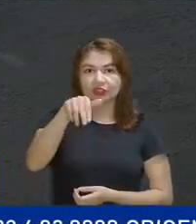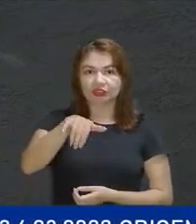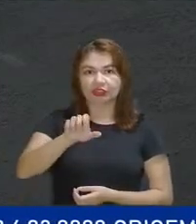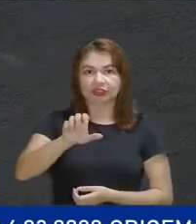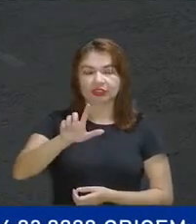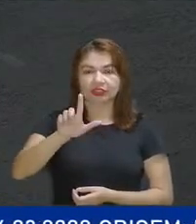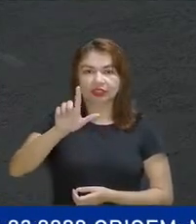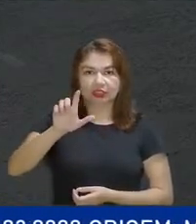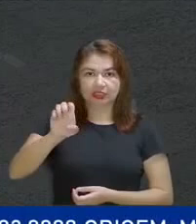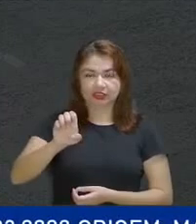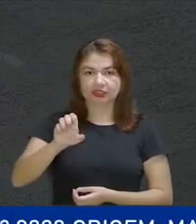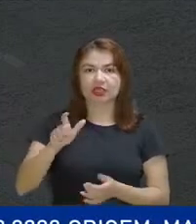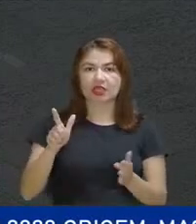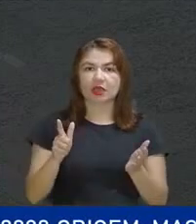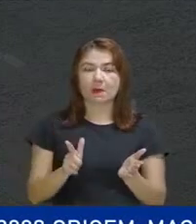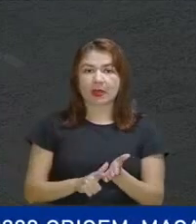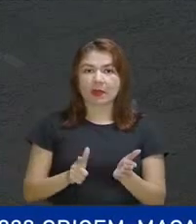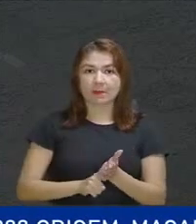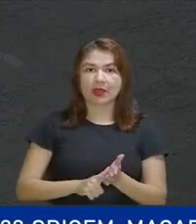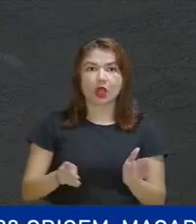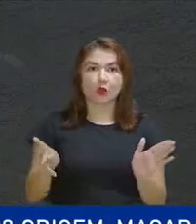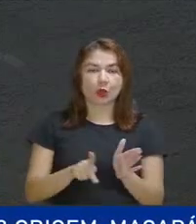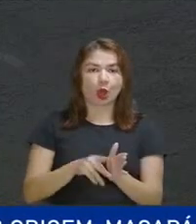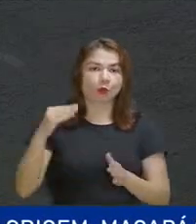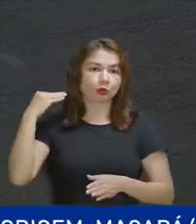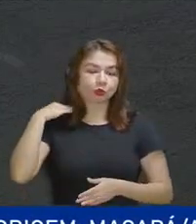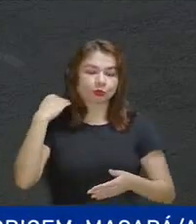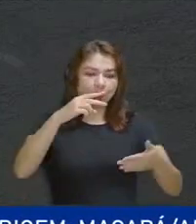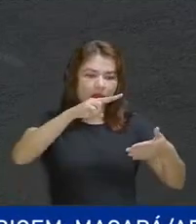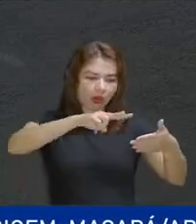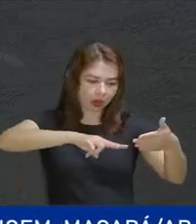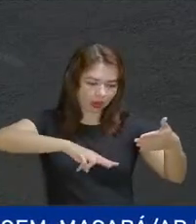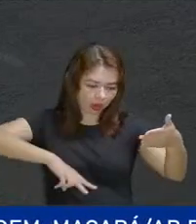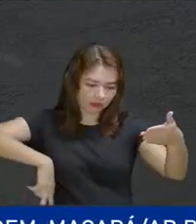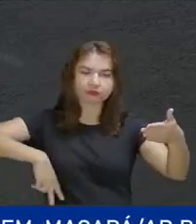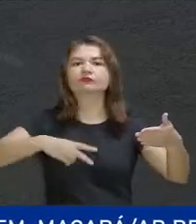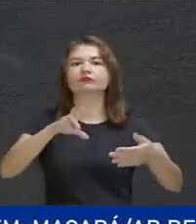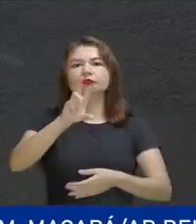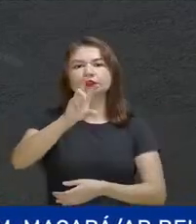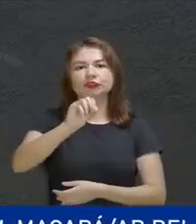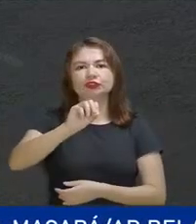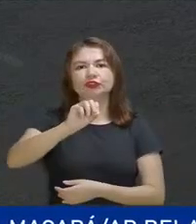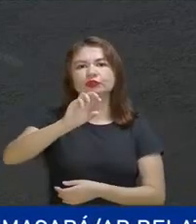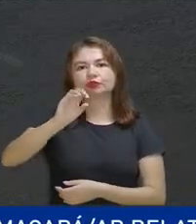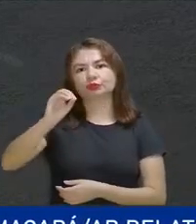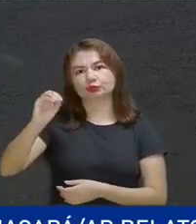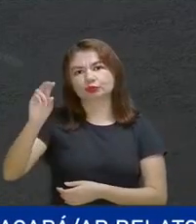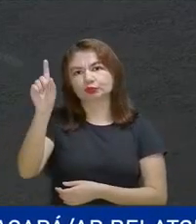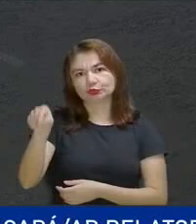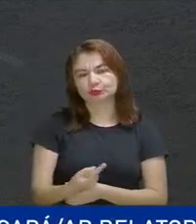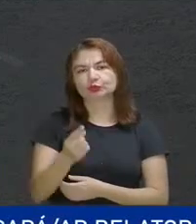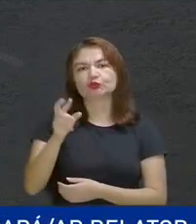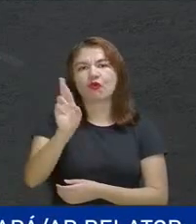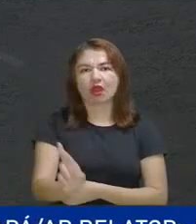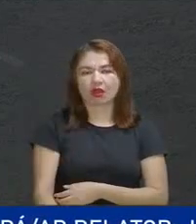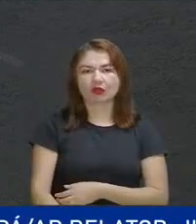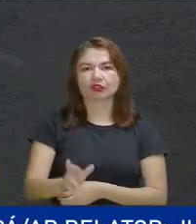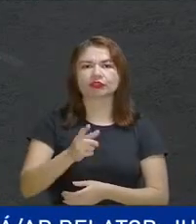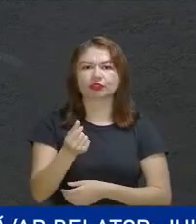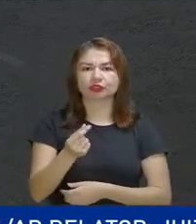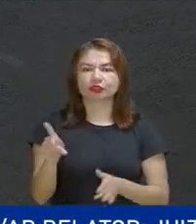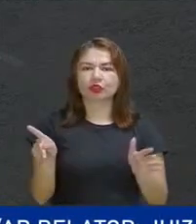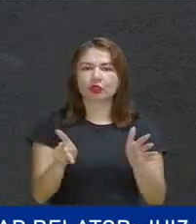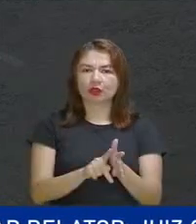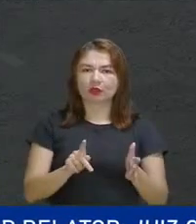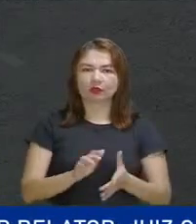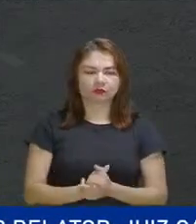tinha isso na conta, quase R$500 mil na conta da Daniela. Esse dinheiro desse o Jacó deu 150 mil pra ela. Foi, pra Aline. Não, esse dinheiro ela